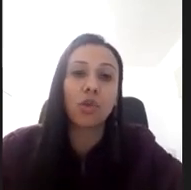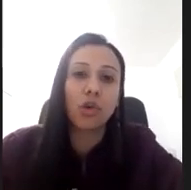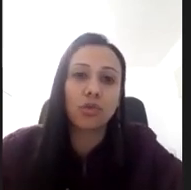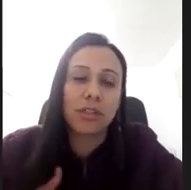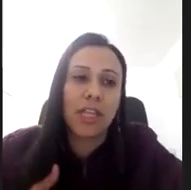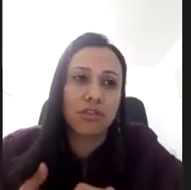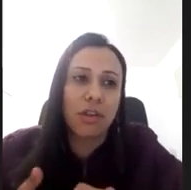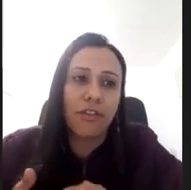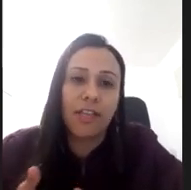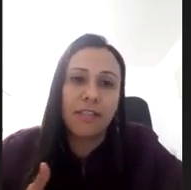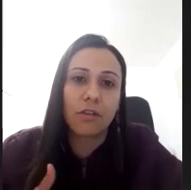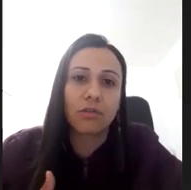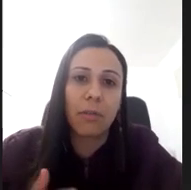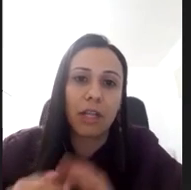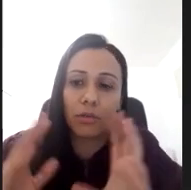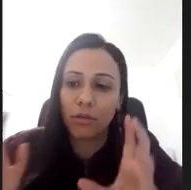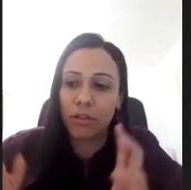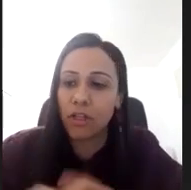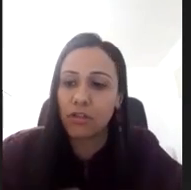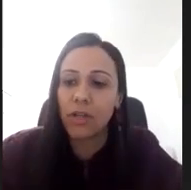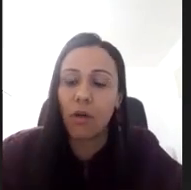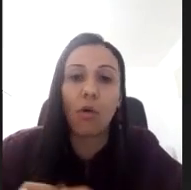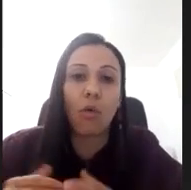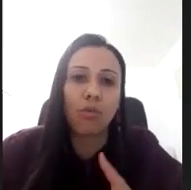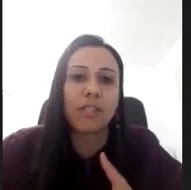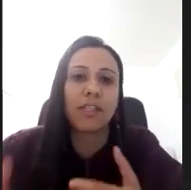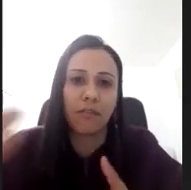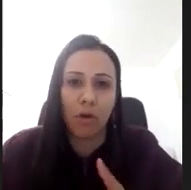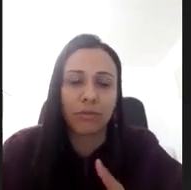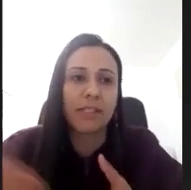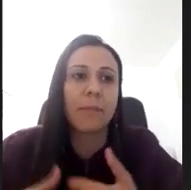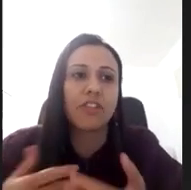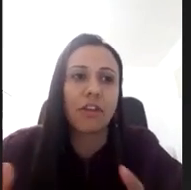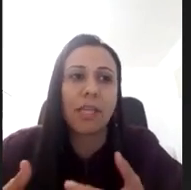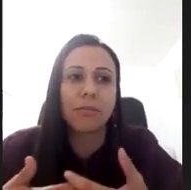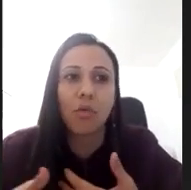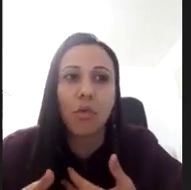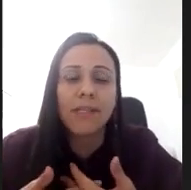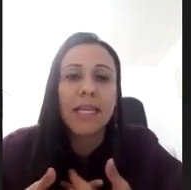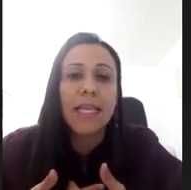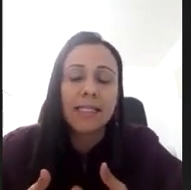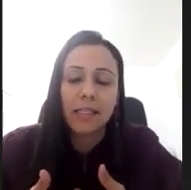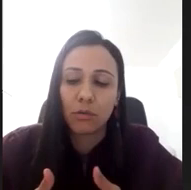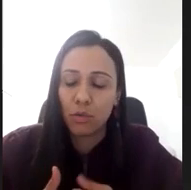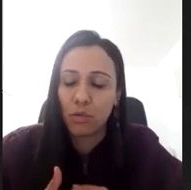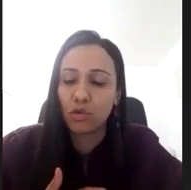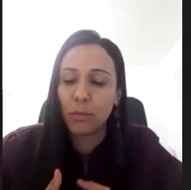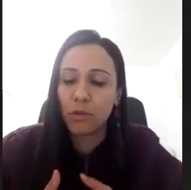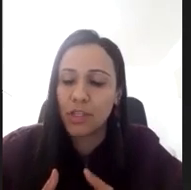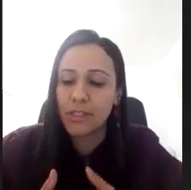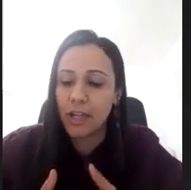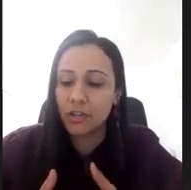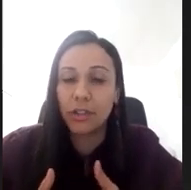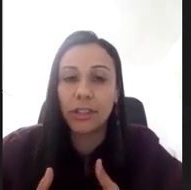com todos os centros de referência em saúde do trabalhador ao nível nacional. Alguns ainda vão acontecer, mas já fizemos algumas, estão no YouTube